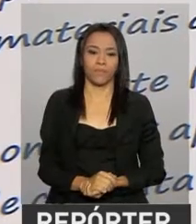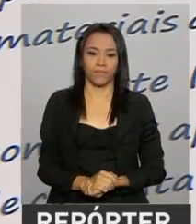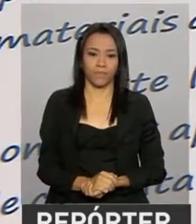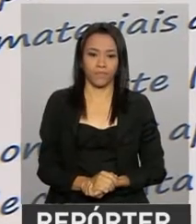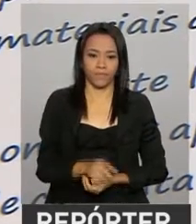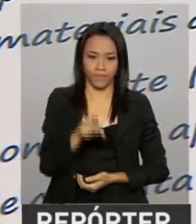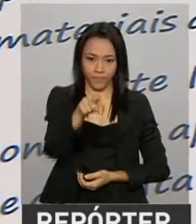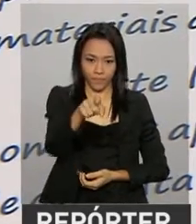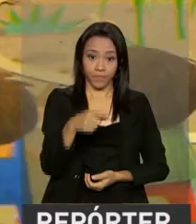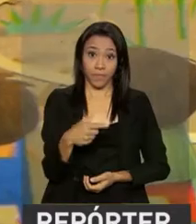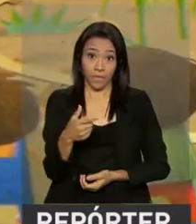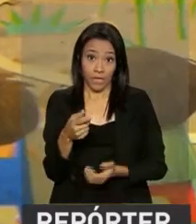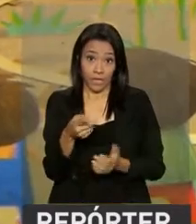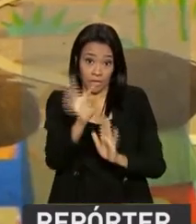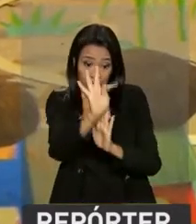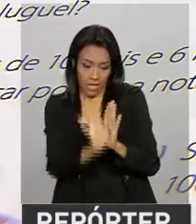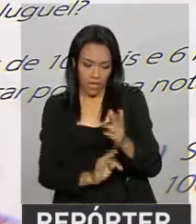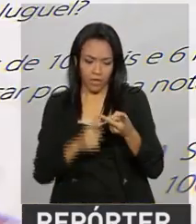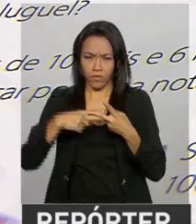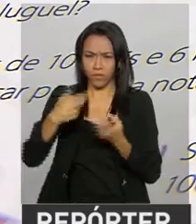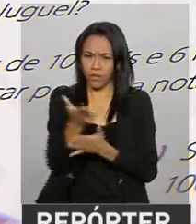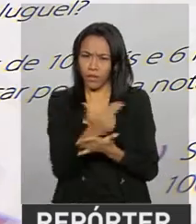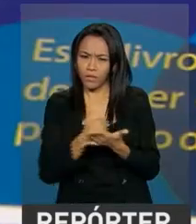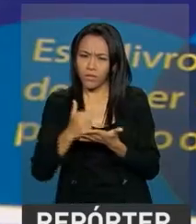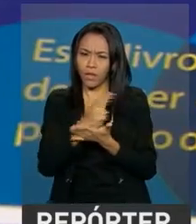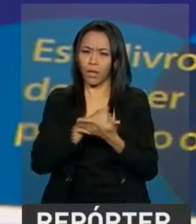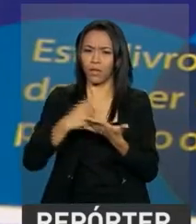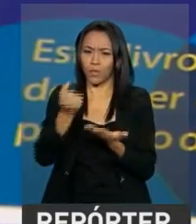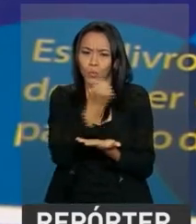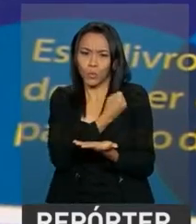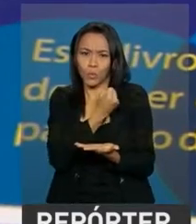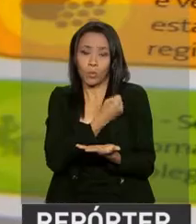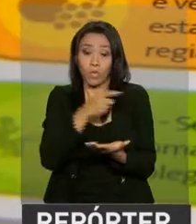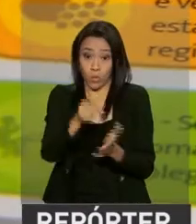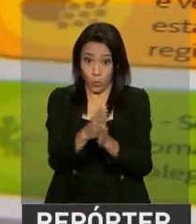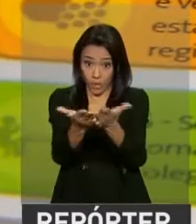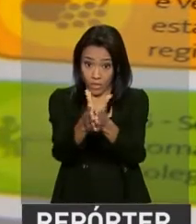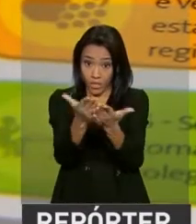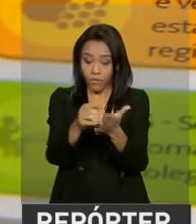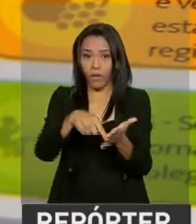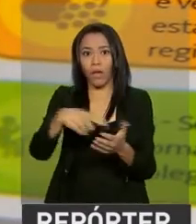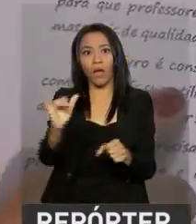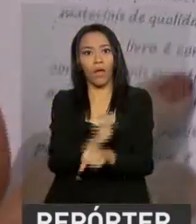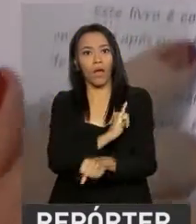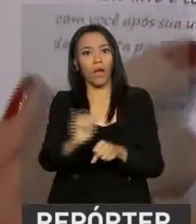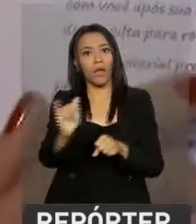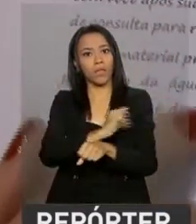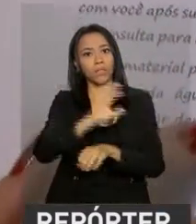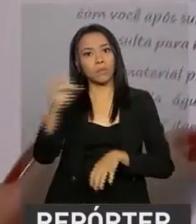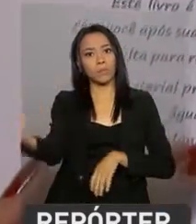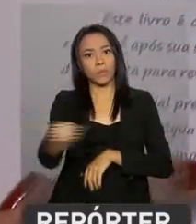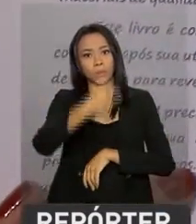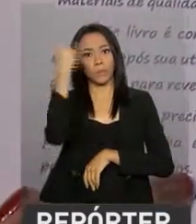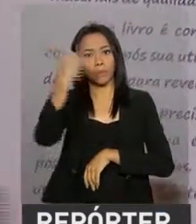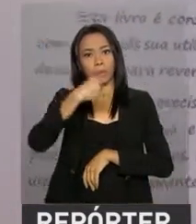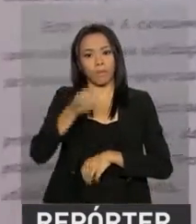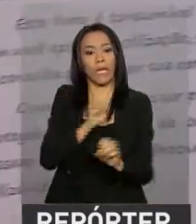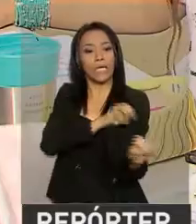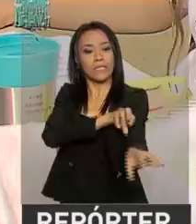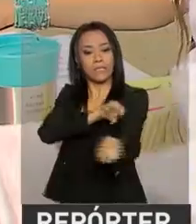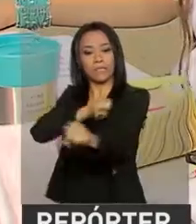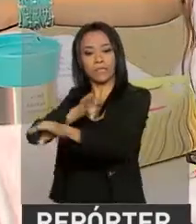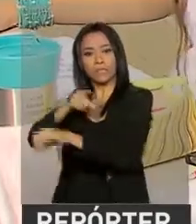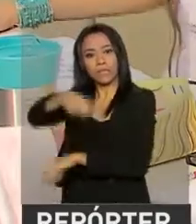seja com textos desenhos ou números o livro didático é uma ferramenta essencial no processo de ensino e